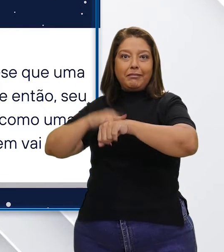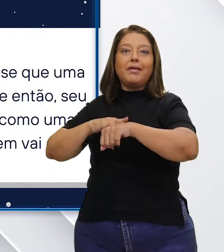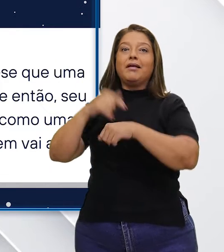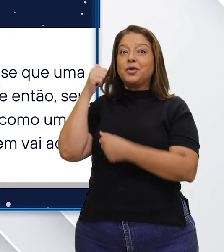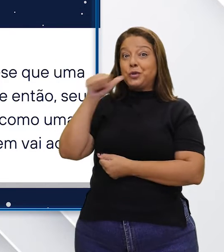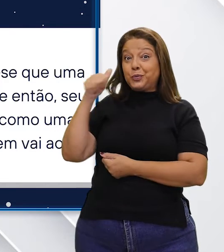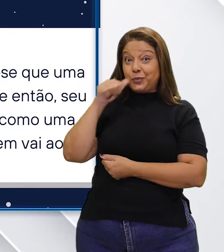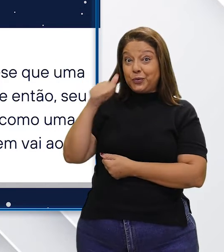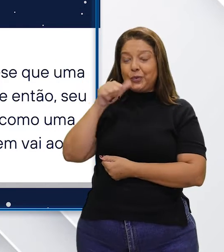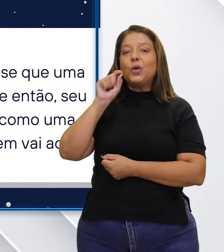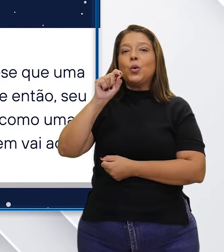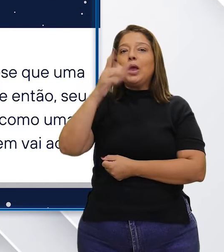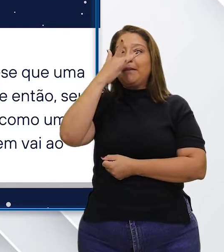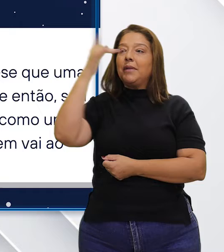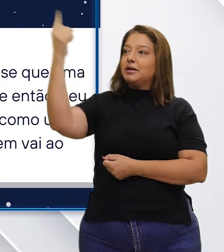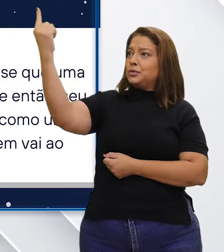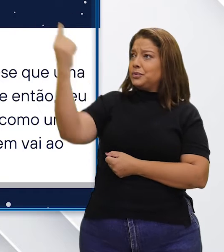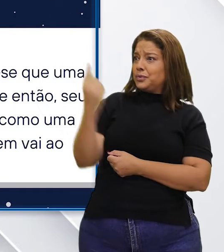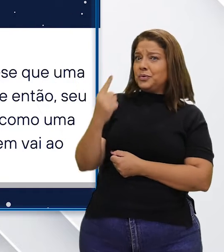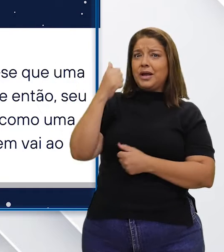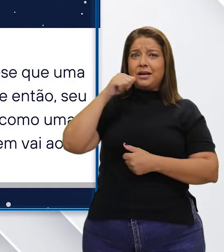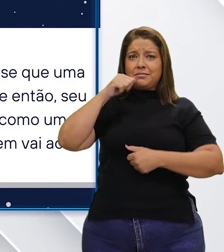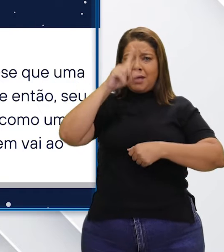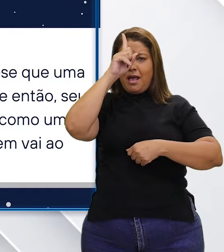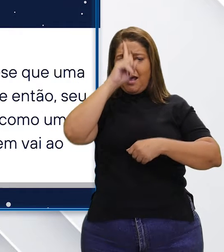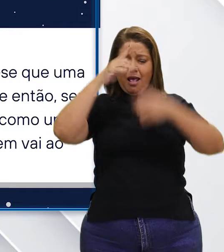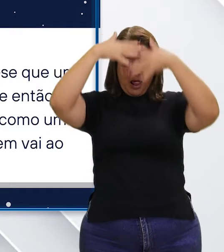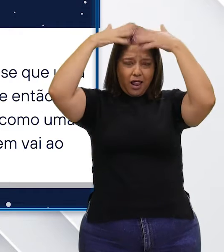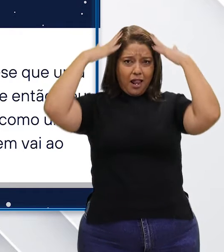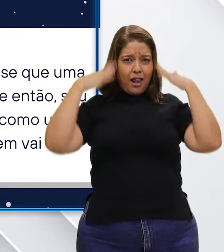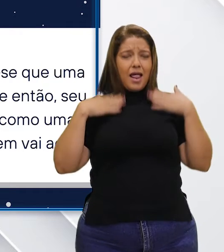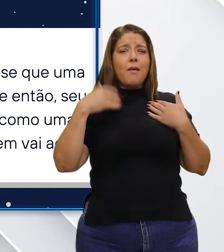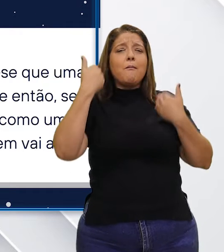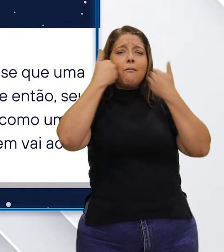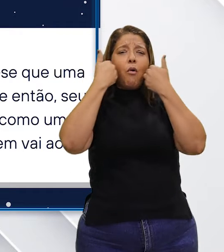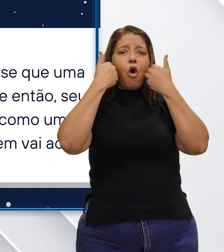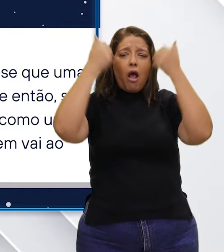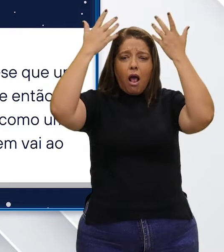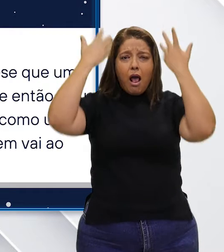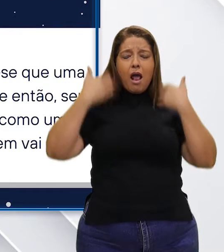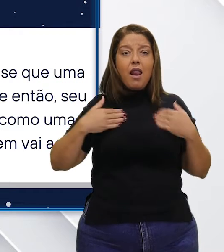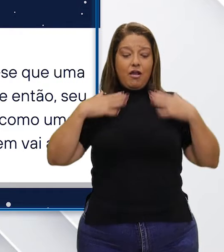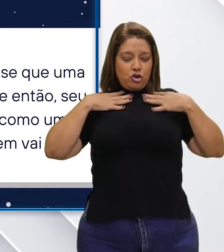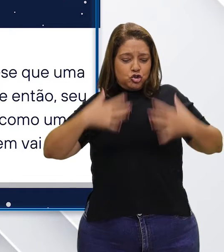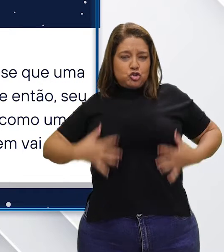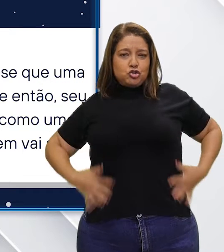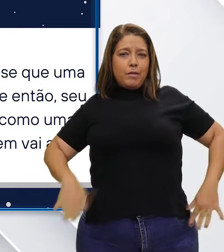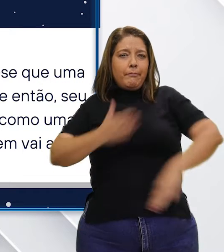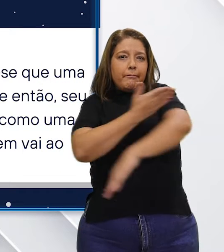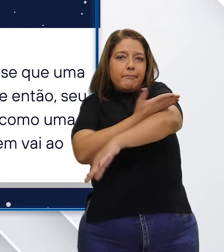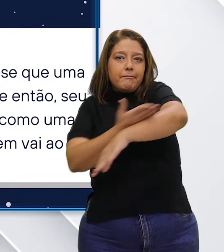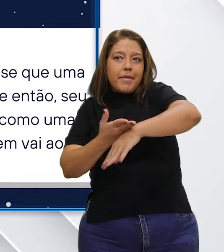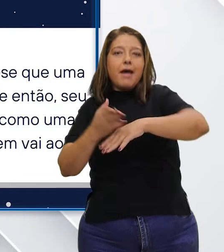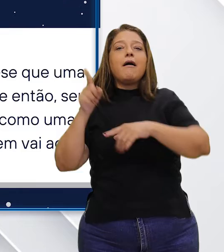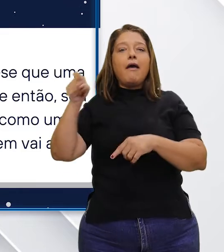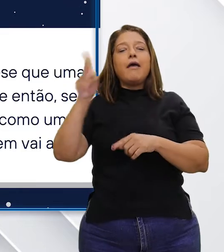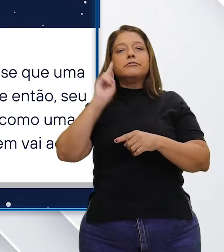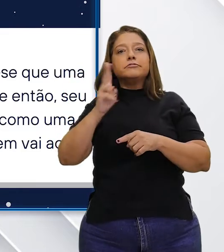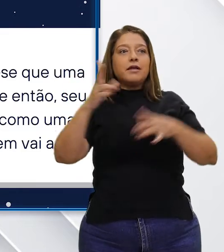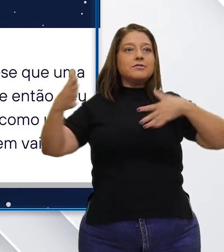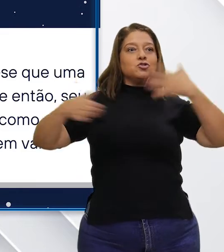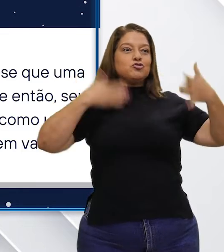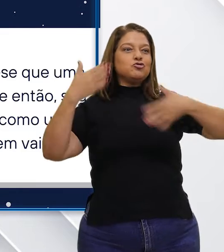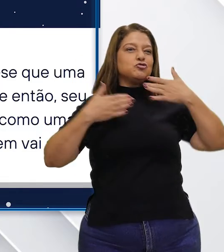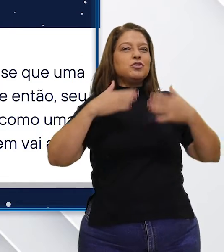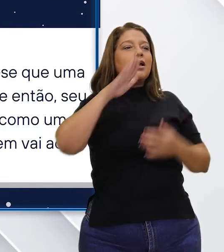como uma mulher de cabelos molhados e vestido branco. Ela costuma assustar quem vai ao